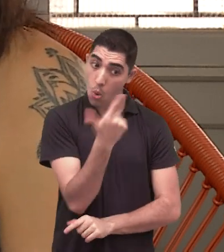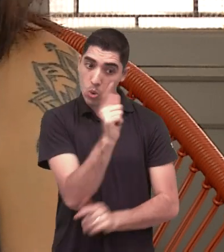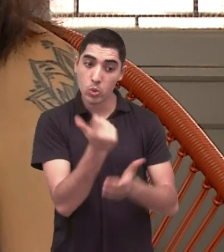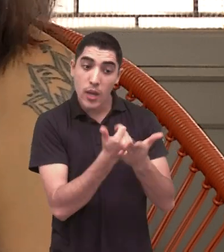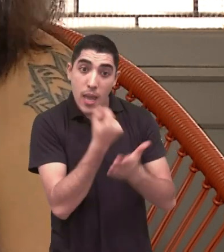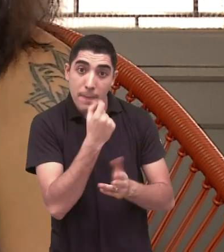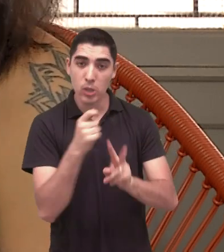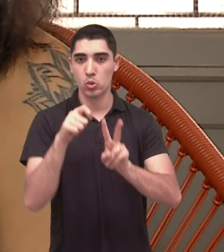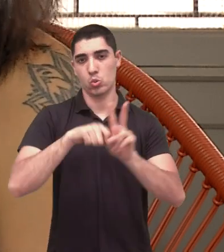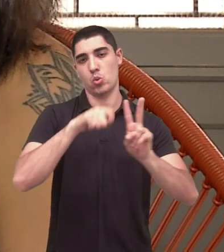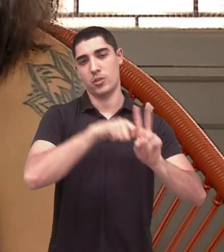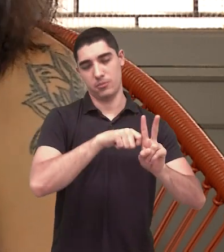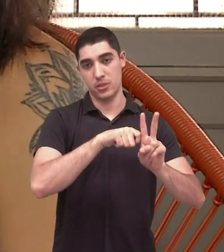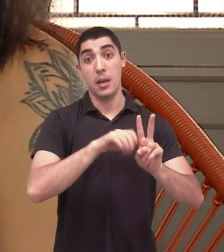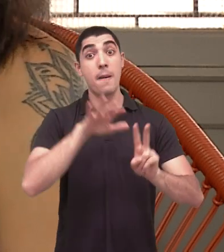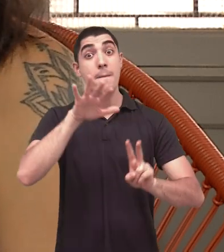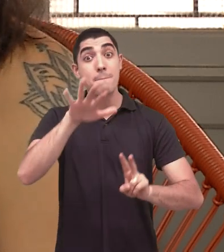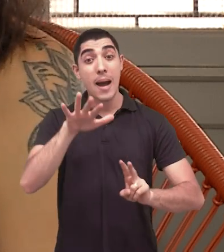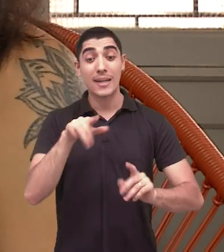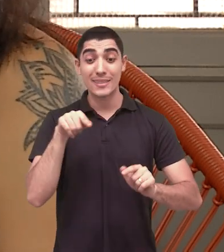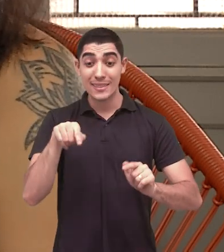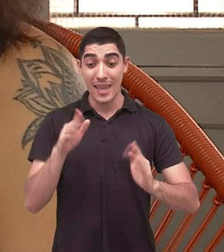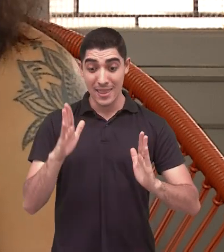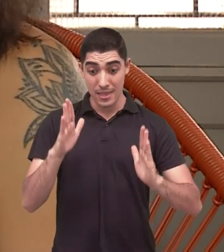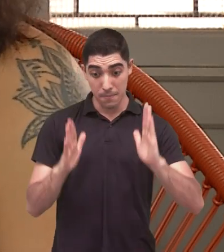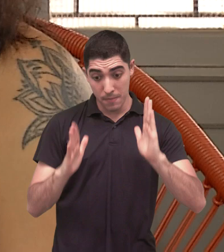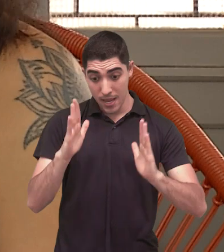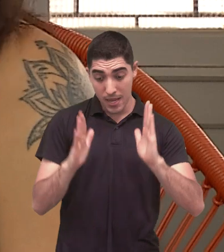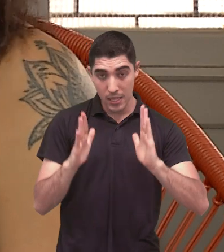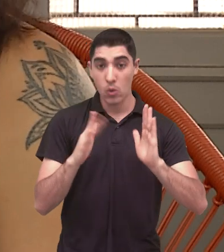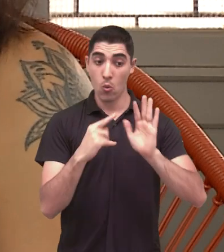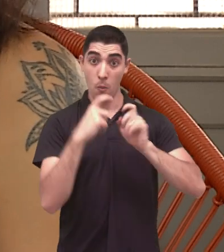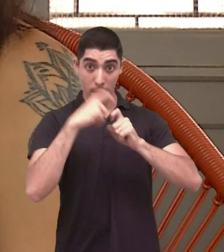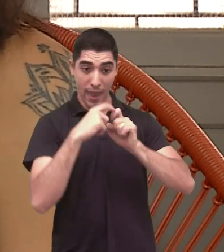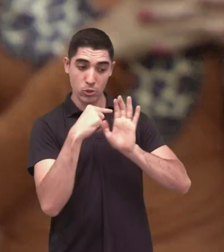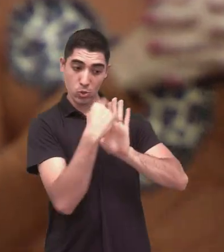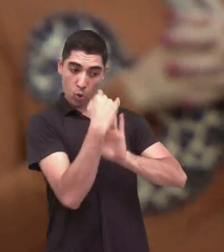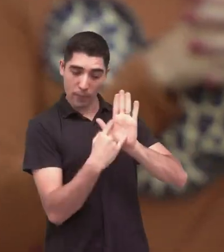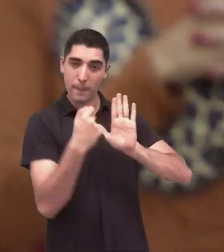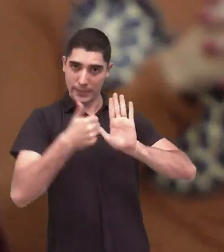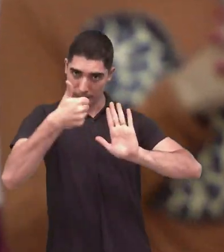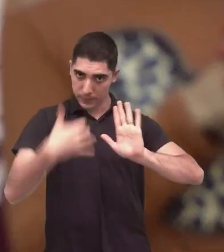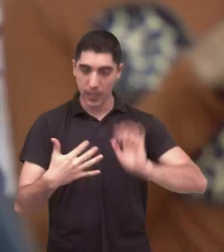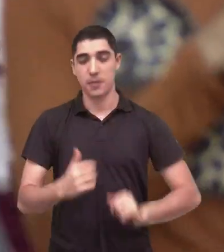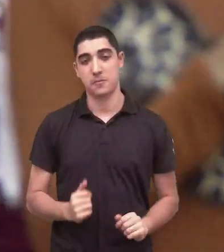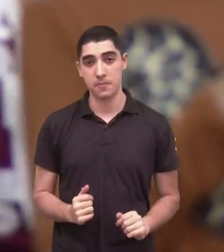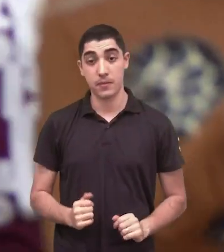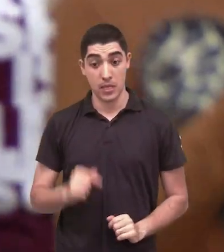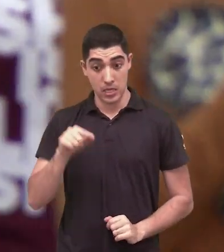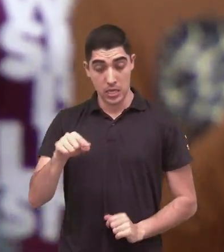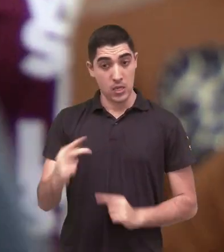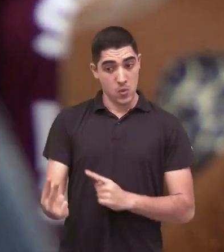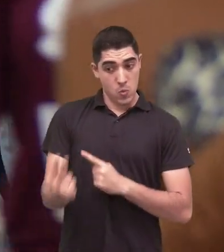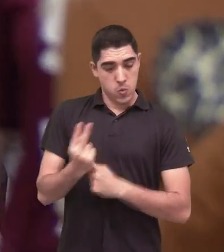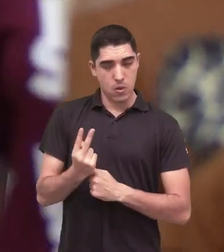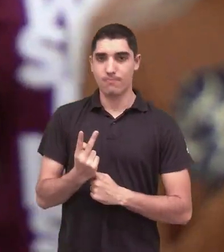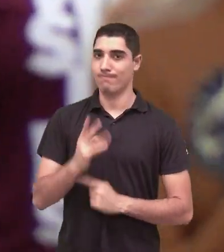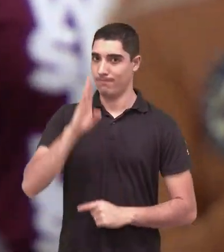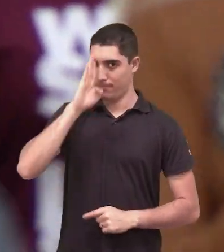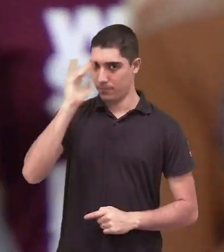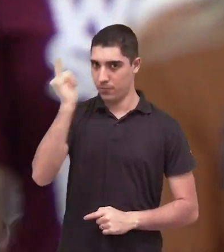60 dias, mas é a quantidade exata determinada por aquele período que o paciente vai tomar. Esse cuidado é